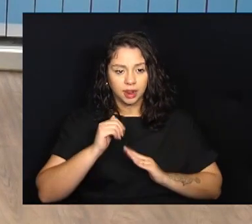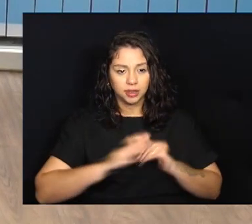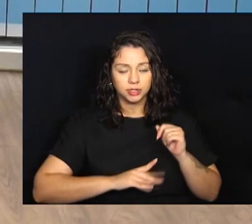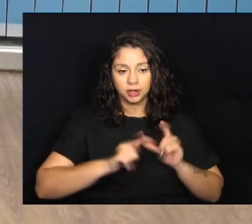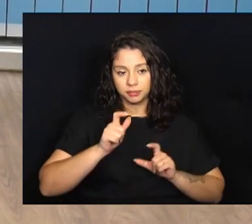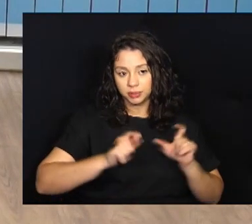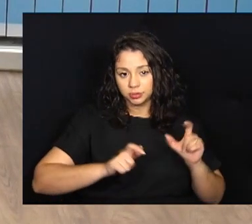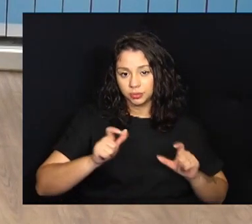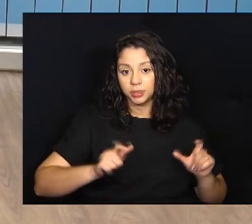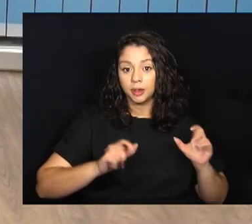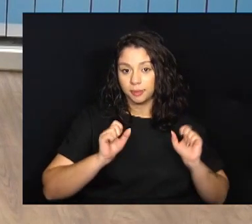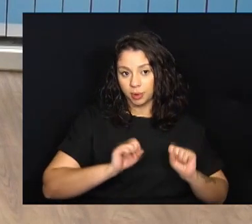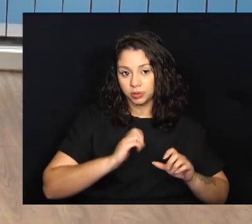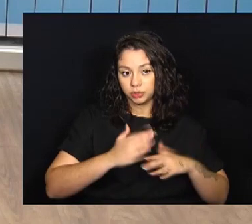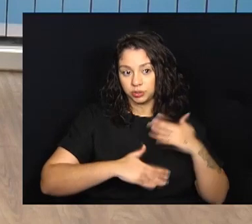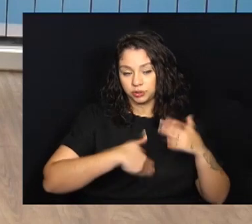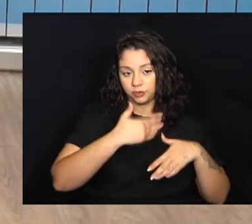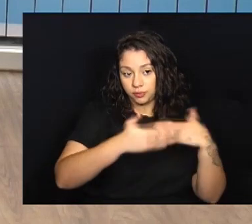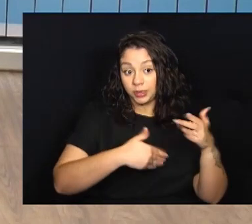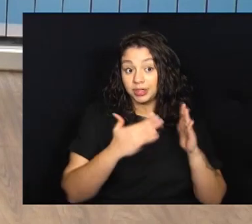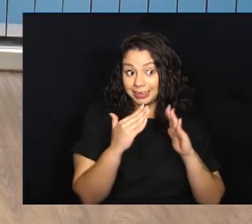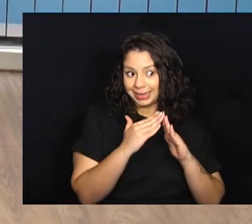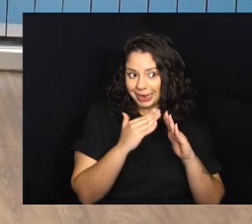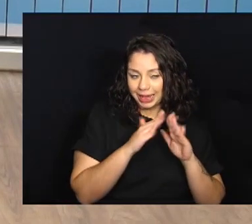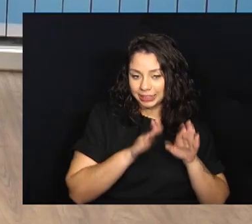pessoas podem desenvolver mesmo em casa?